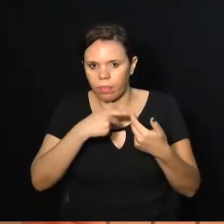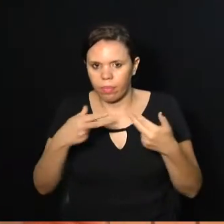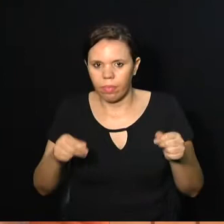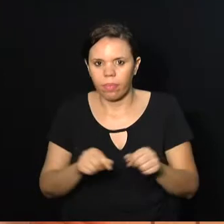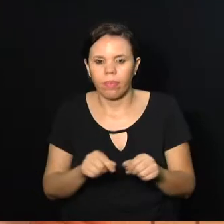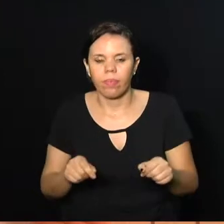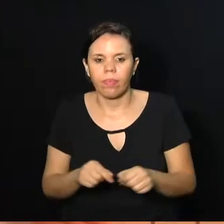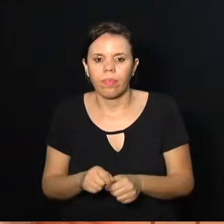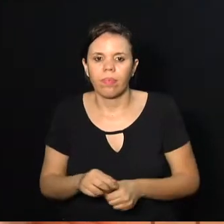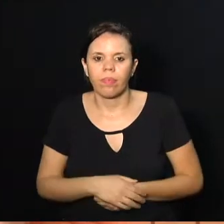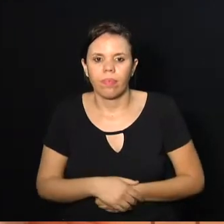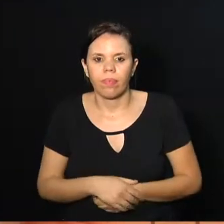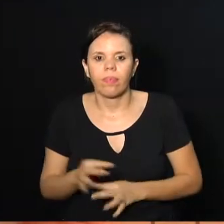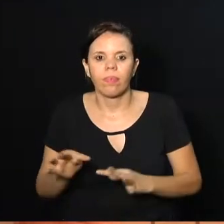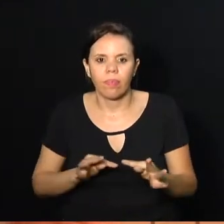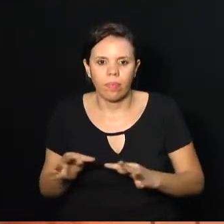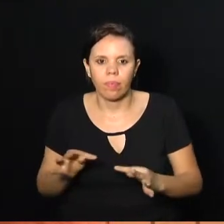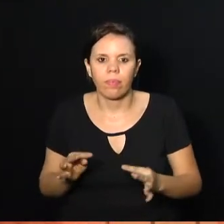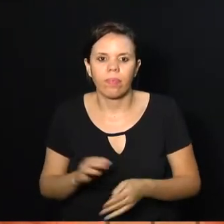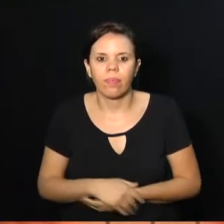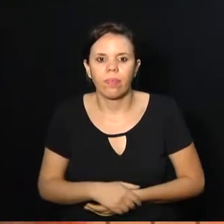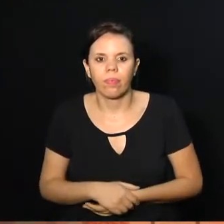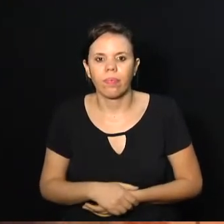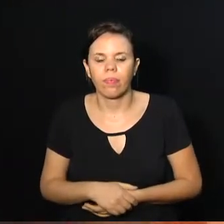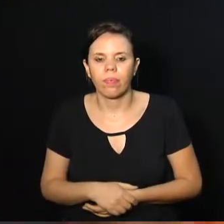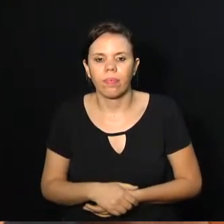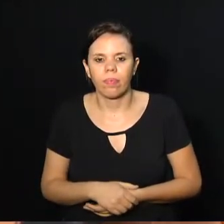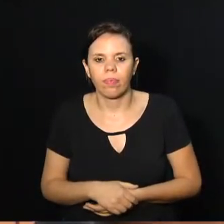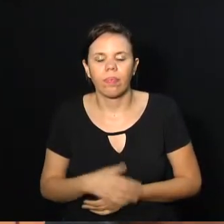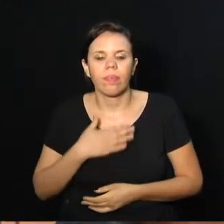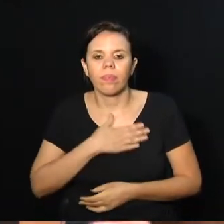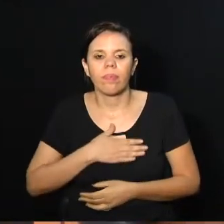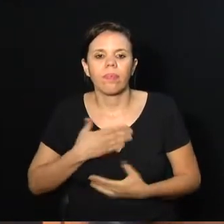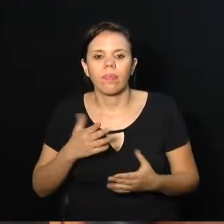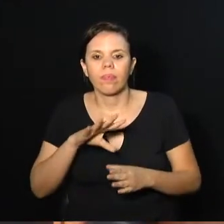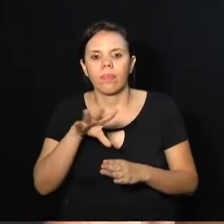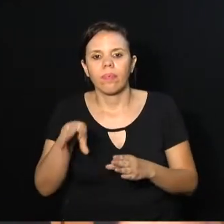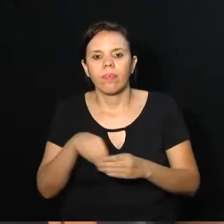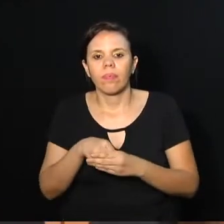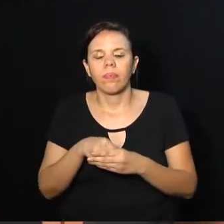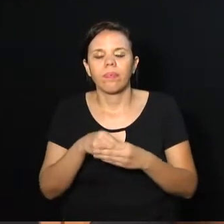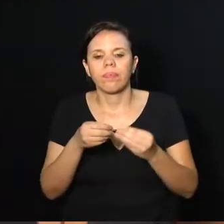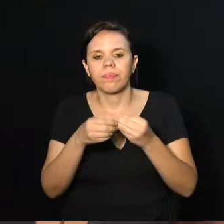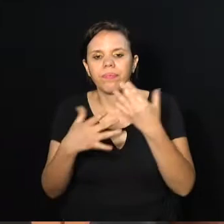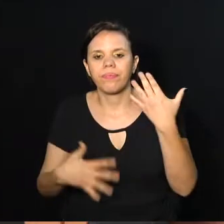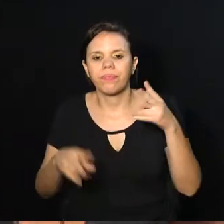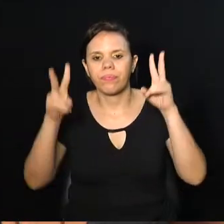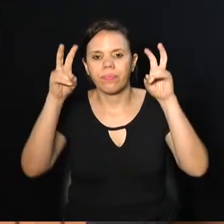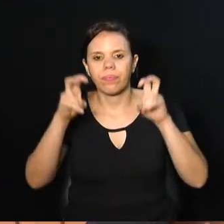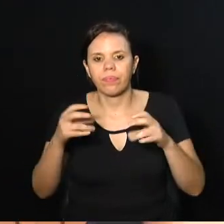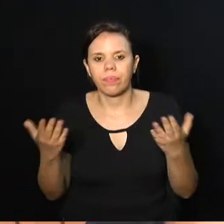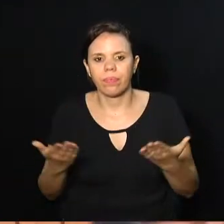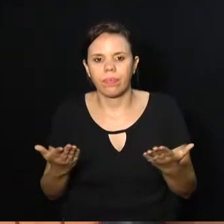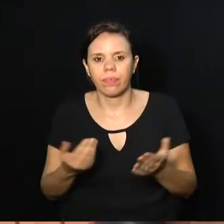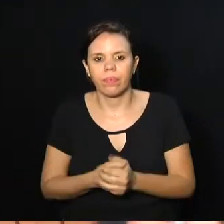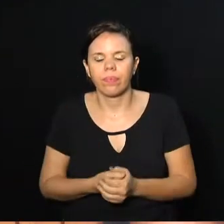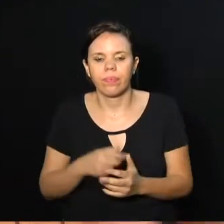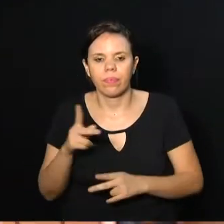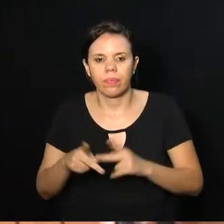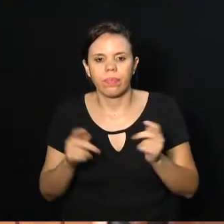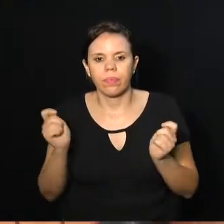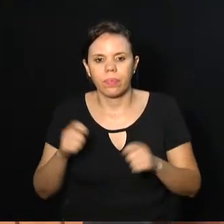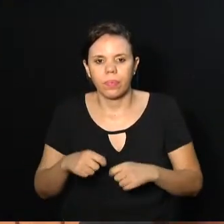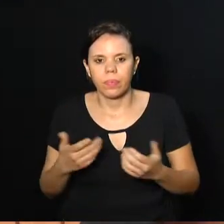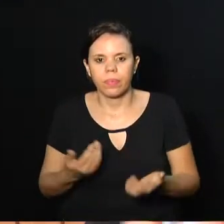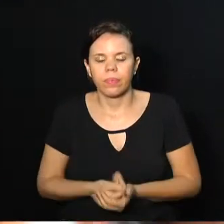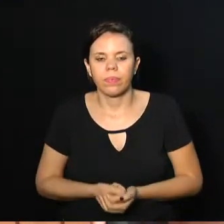mesmo de tratamento, né? Gostaria de acrescentar algo para o tema de hoje, para que a população possa